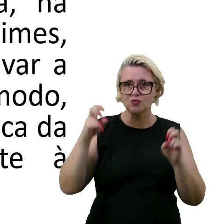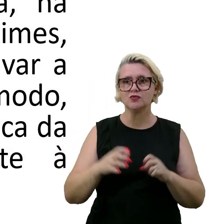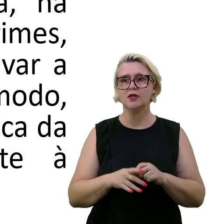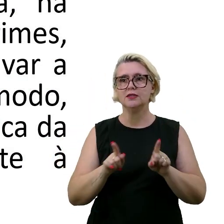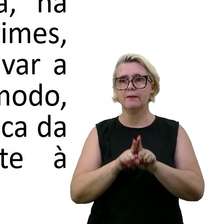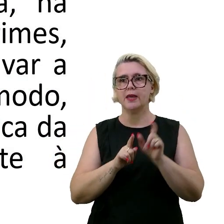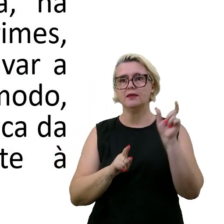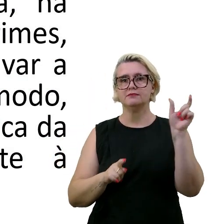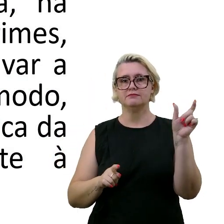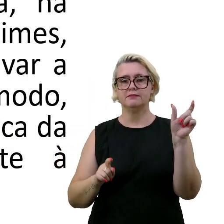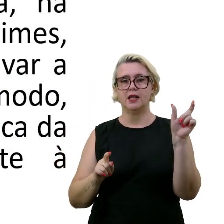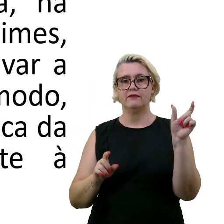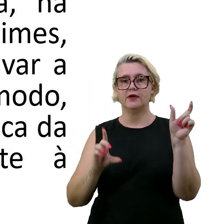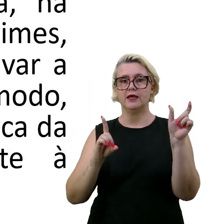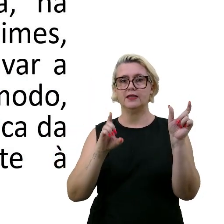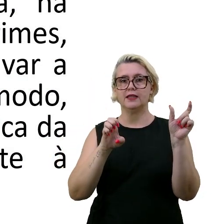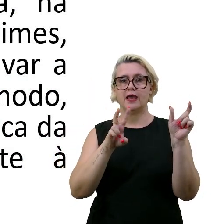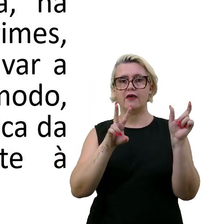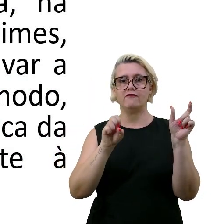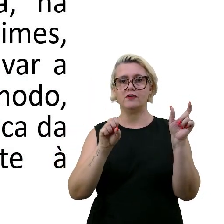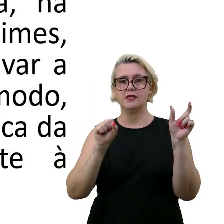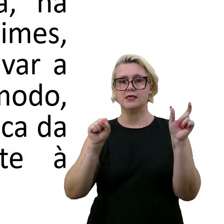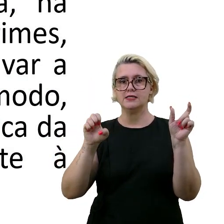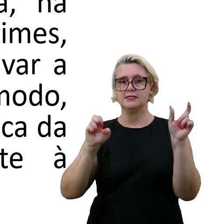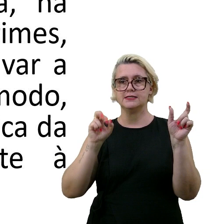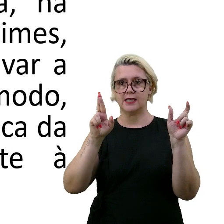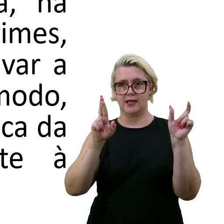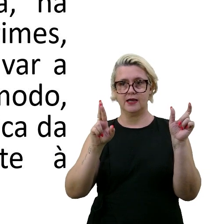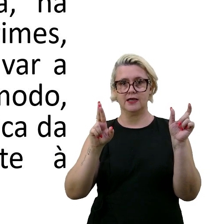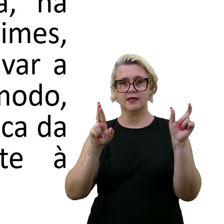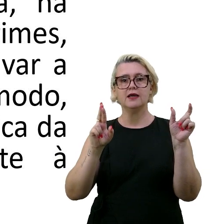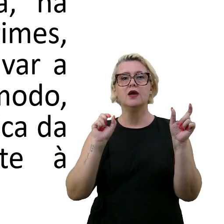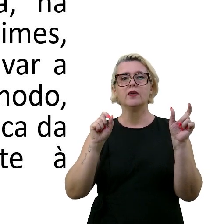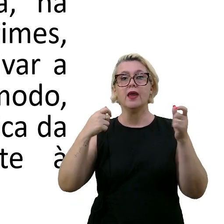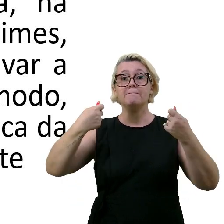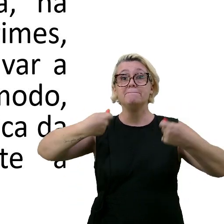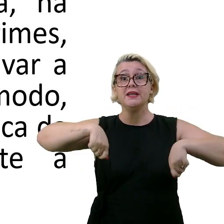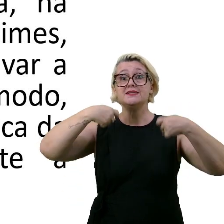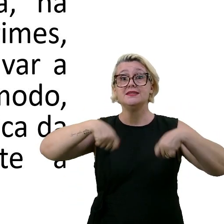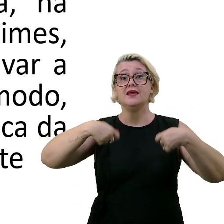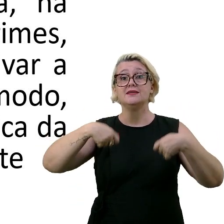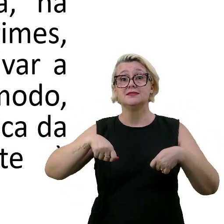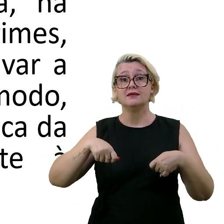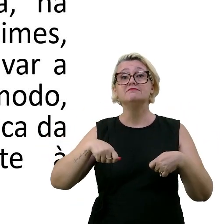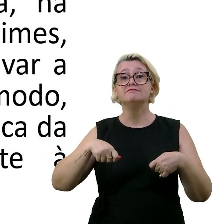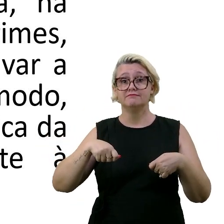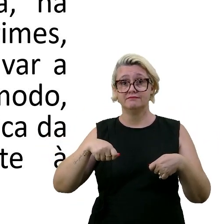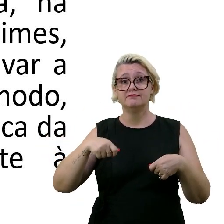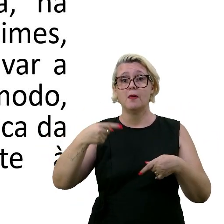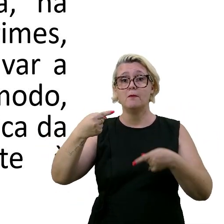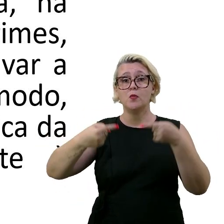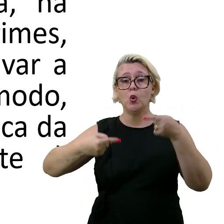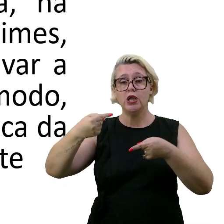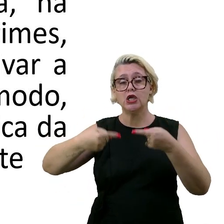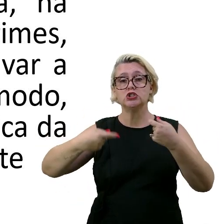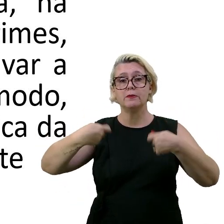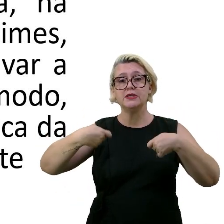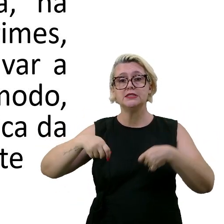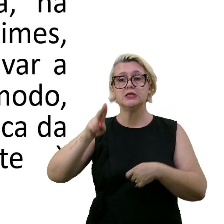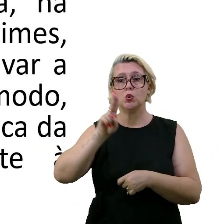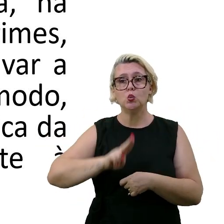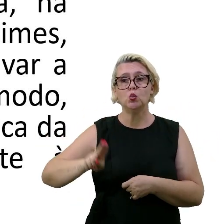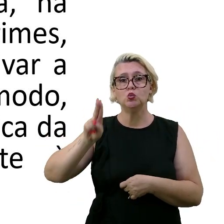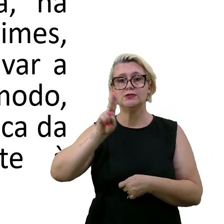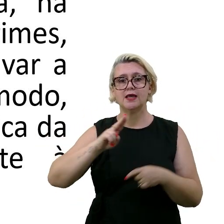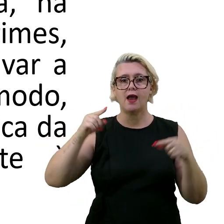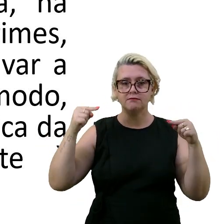deve ser, que ela funciona para modalização de necessidade. A política deve ser utilizada, né,